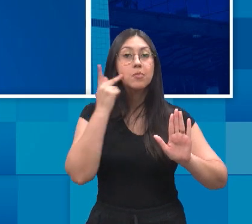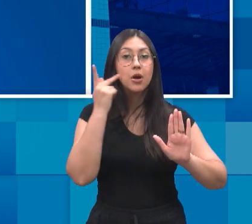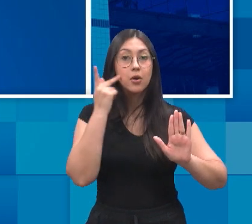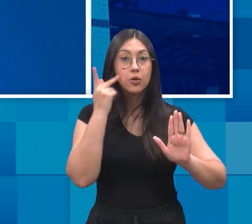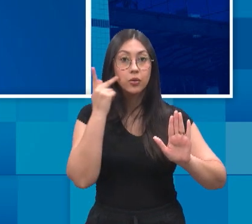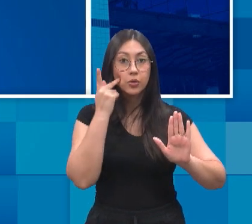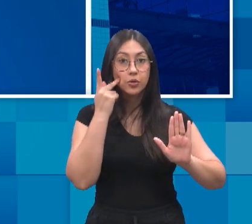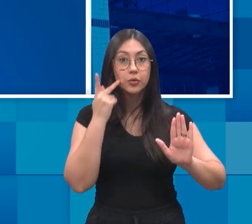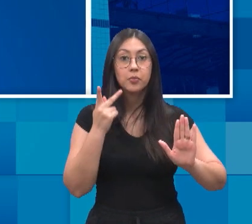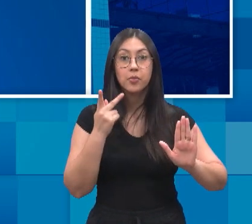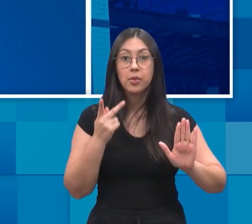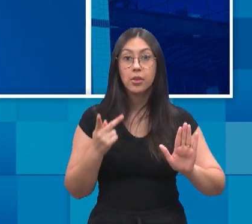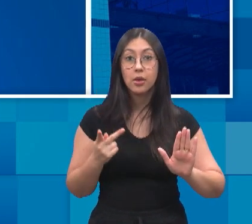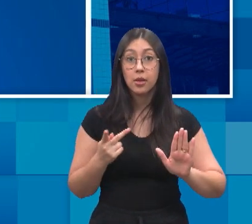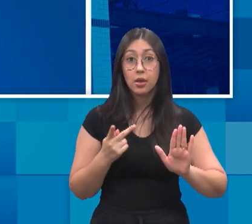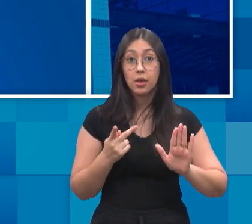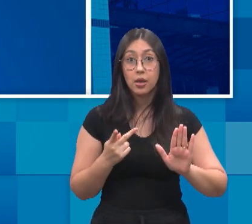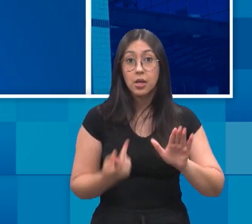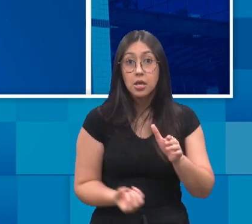Institui o método